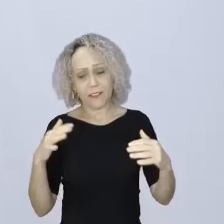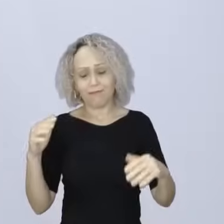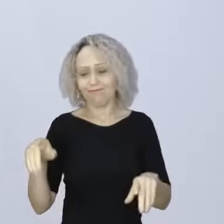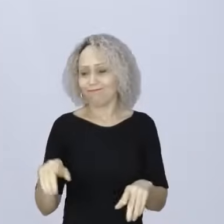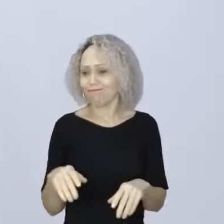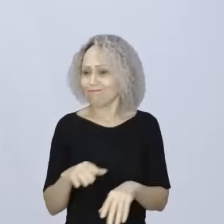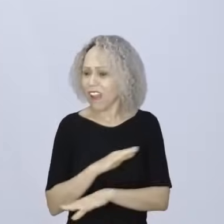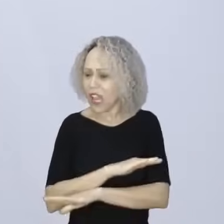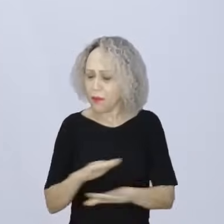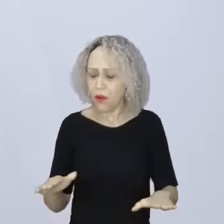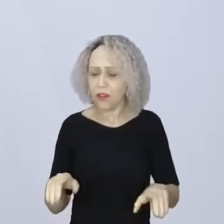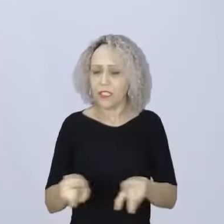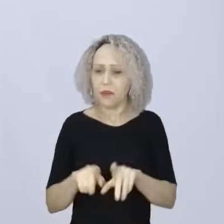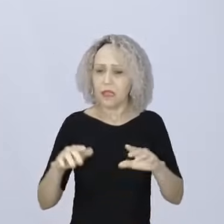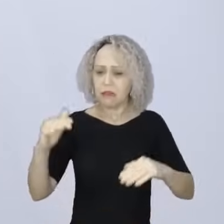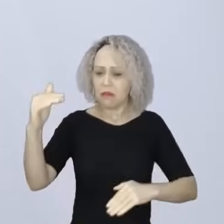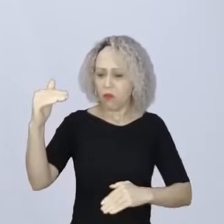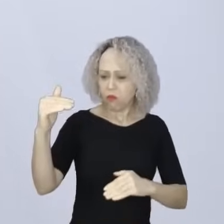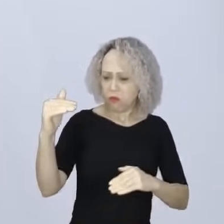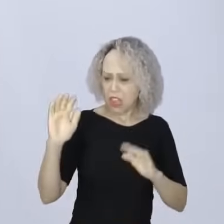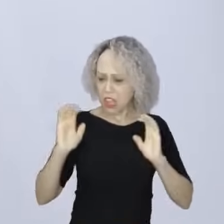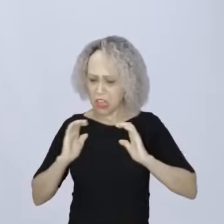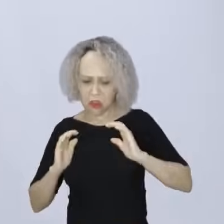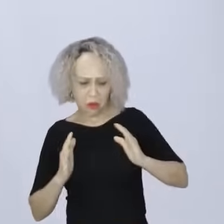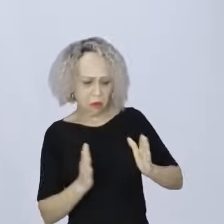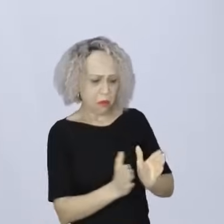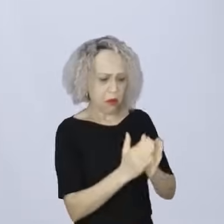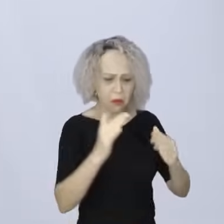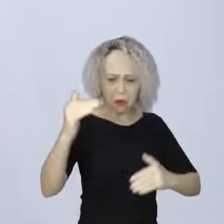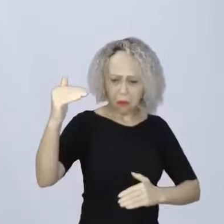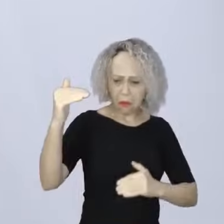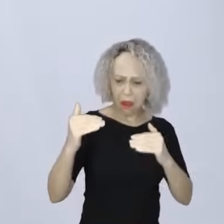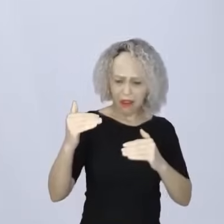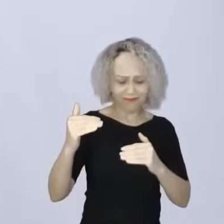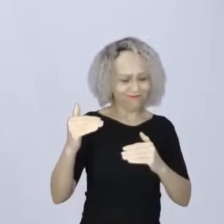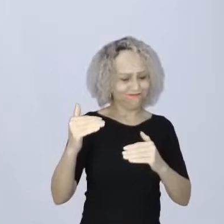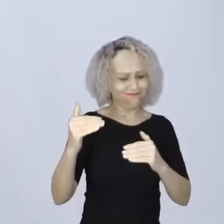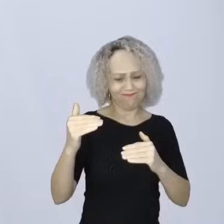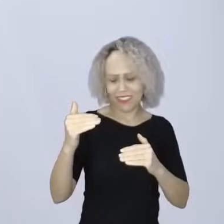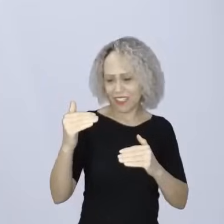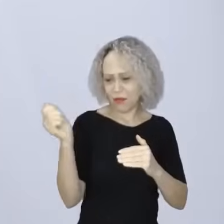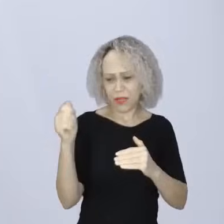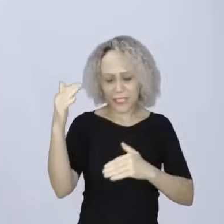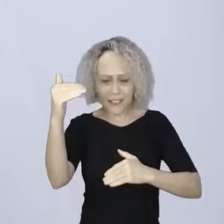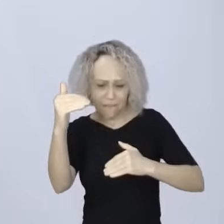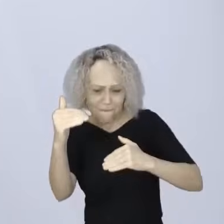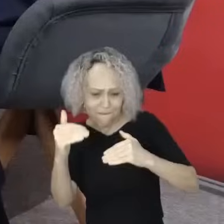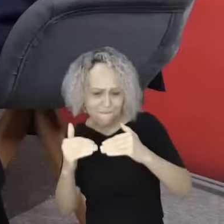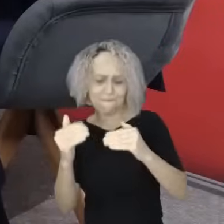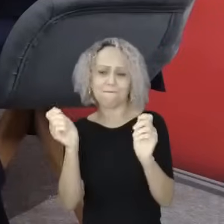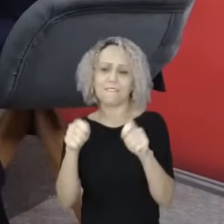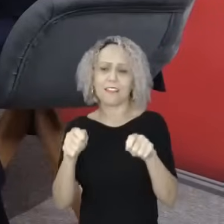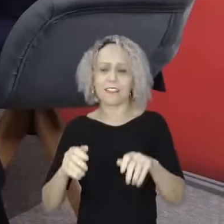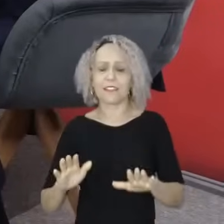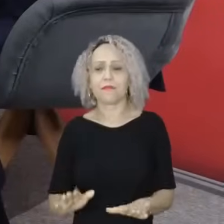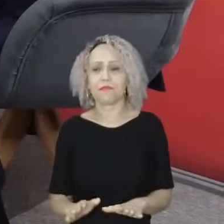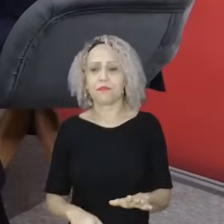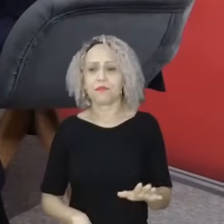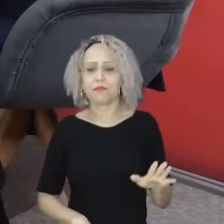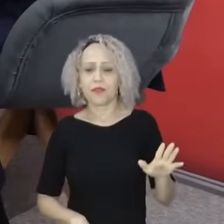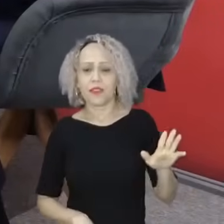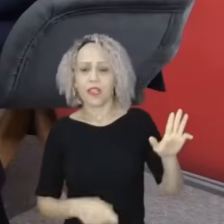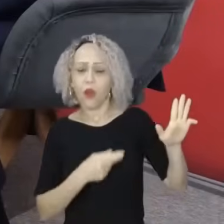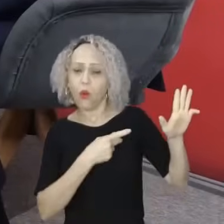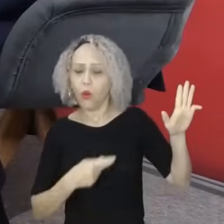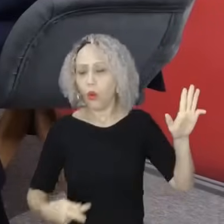desigualdades no nosso país. Então, uma vez o presidente Lula e a presidenta Dilma retiraram o Brasil